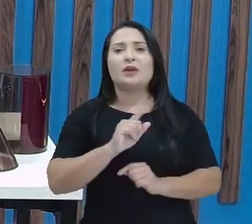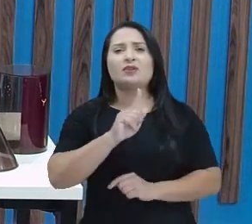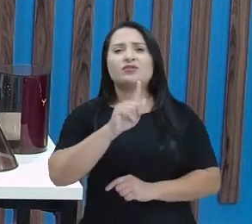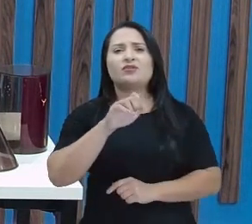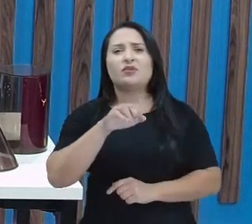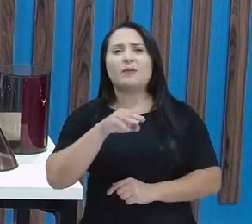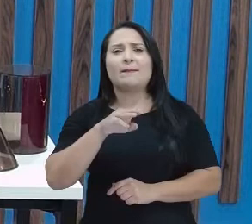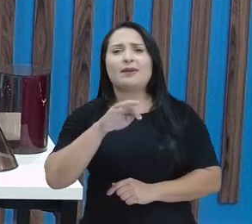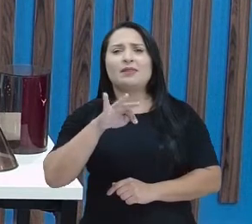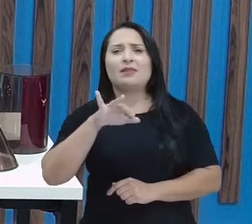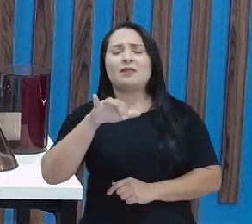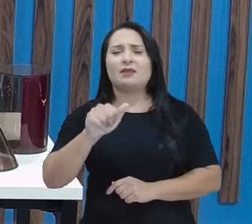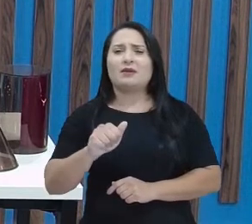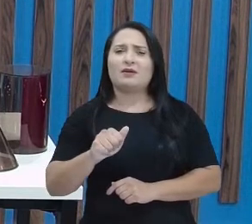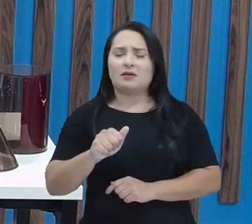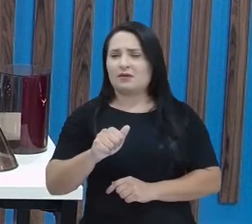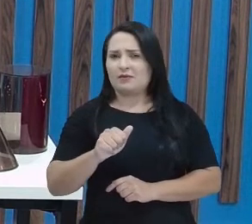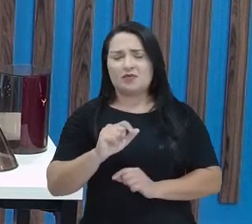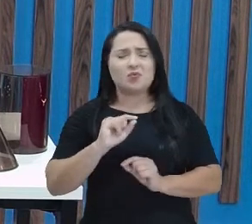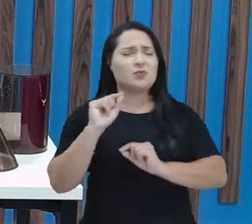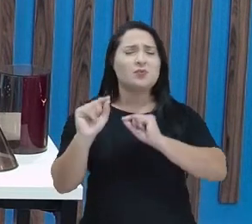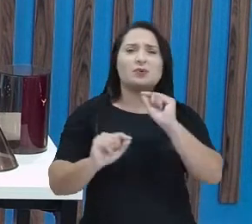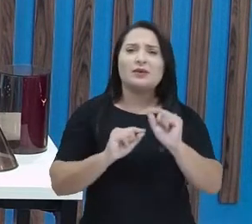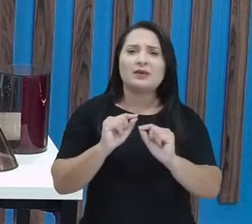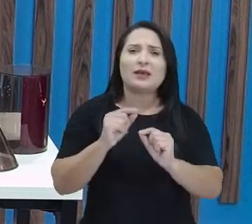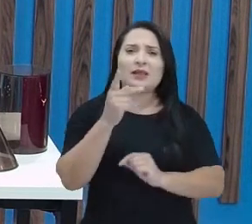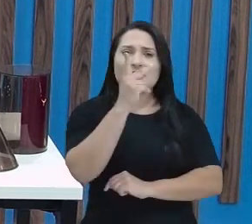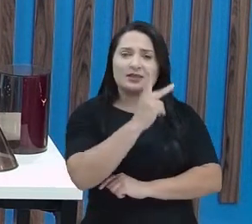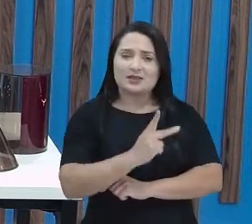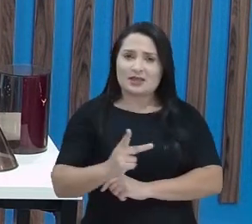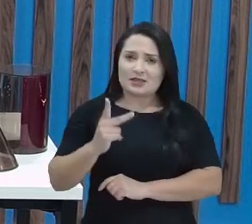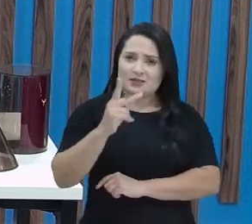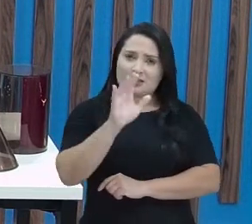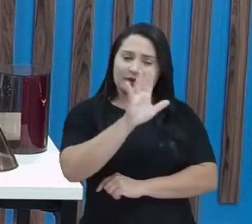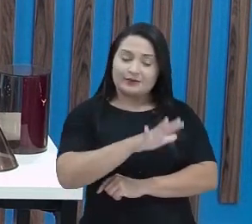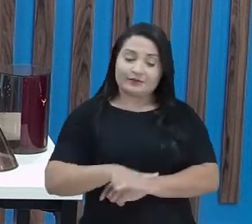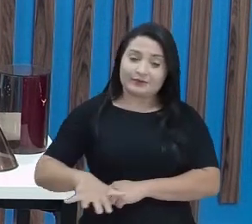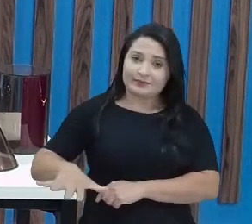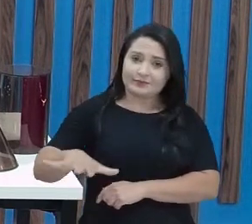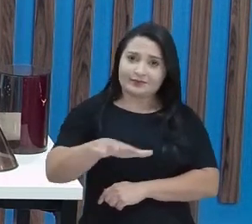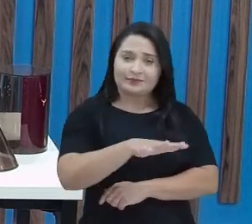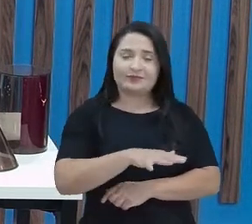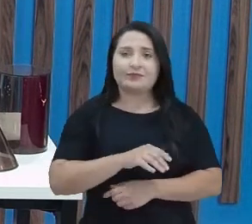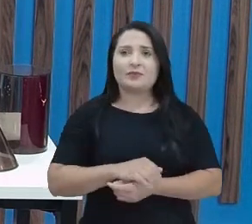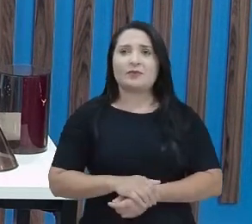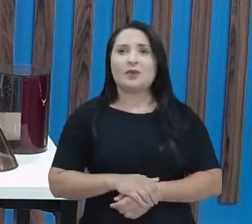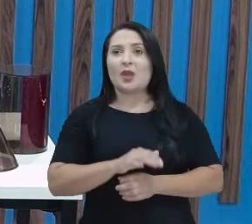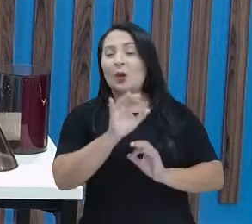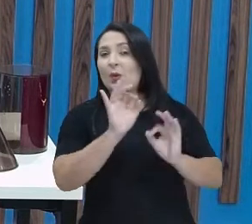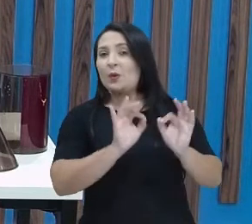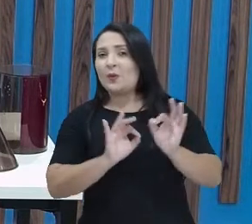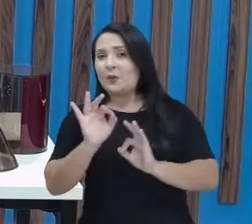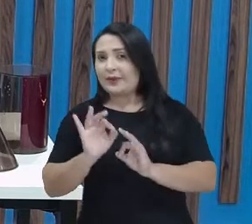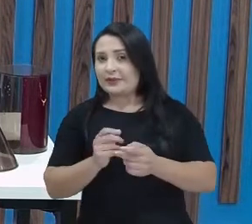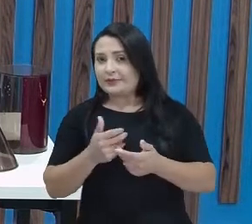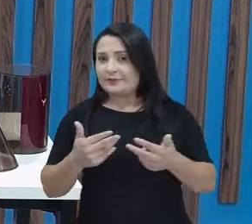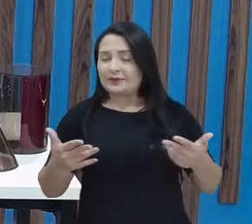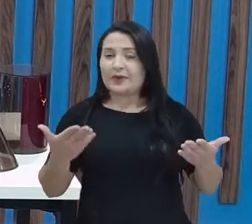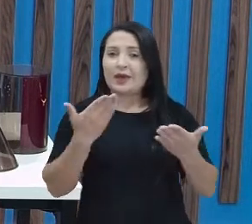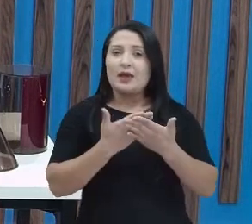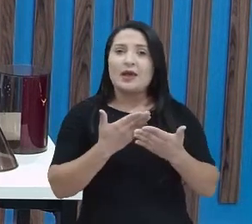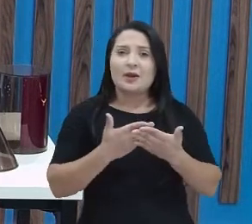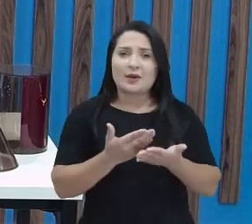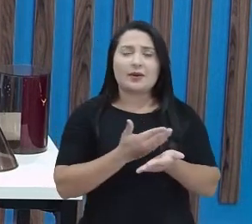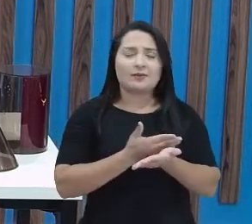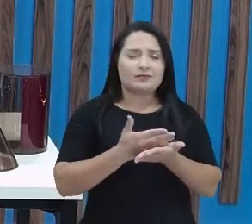que especificamente de geometria? Figuras espaciais. Então, se organiza aí que a aula já